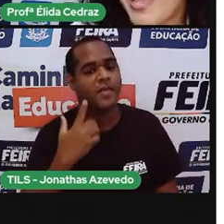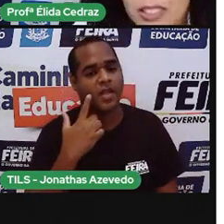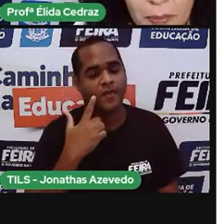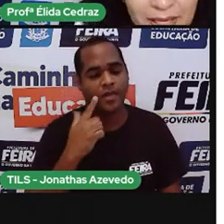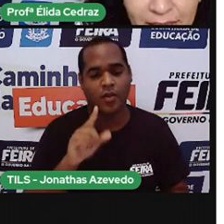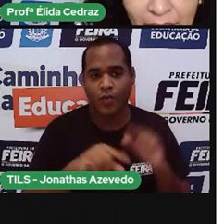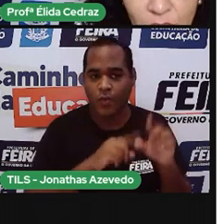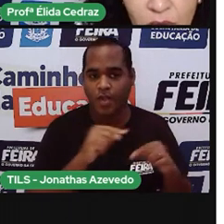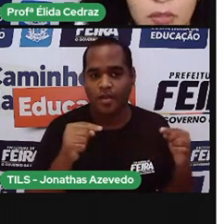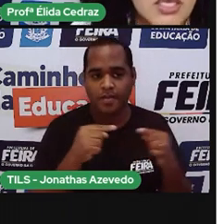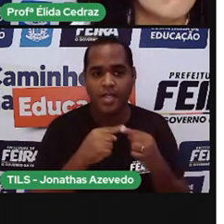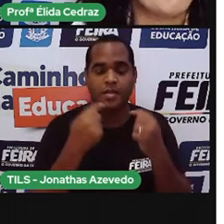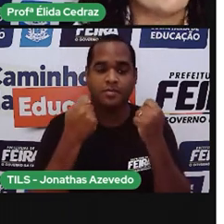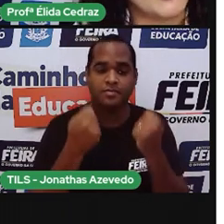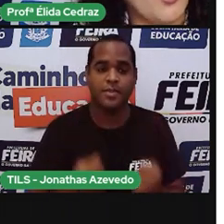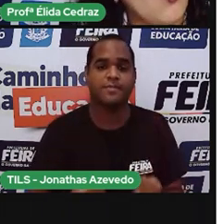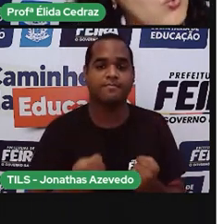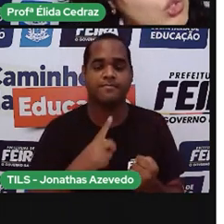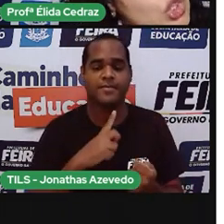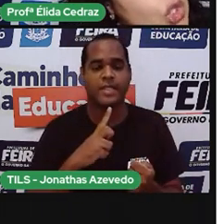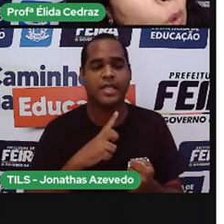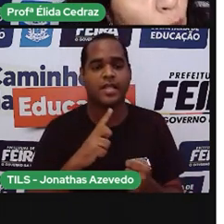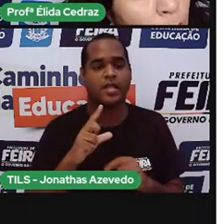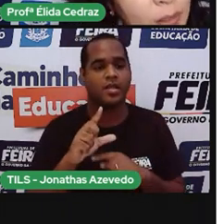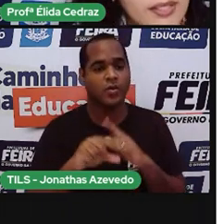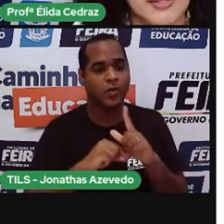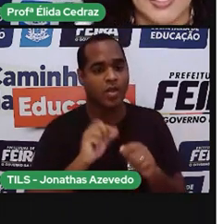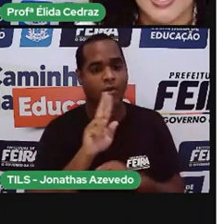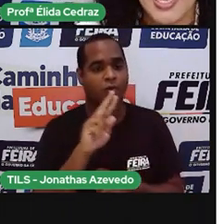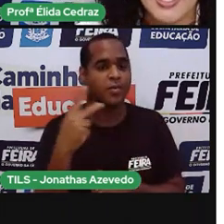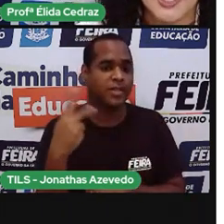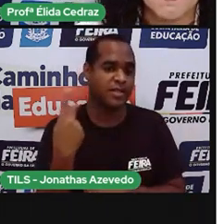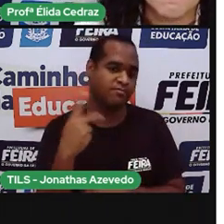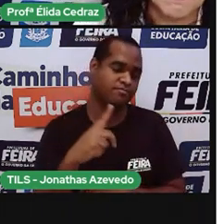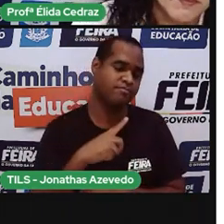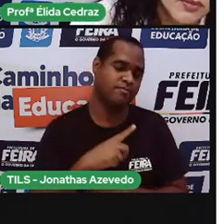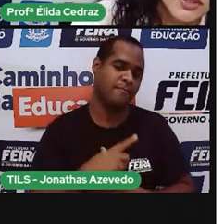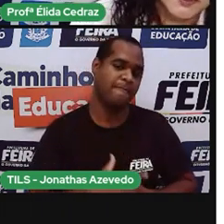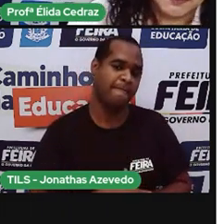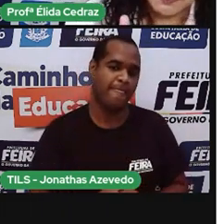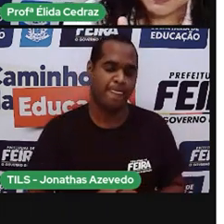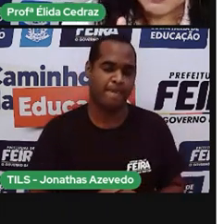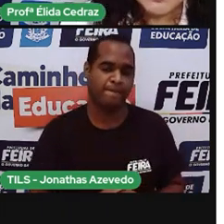produto mais pesado e vai botar o nome dele aí.